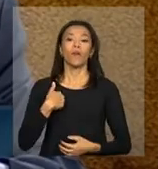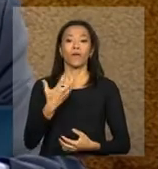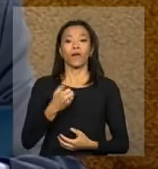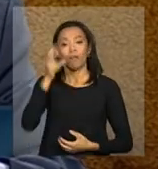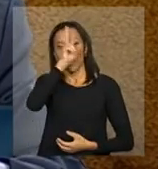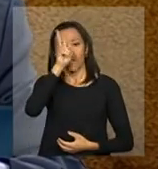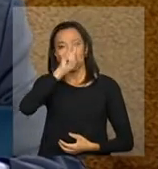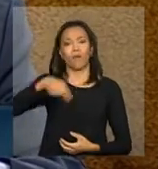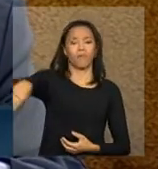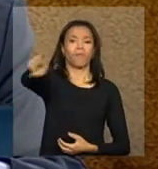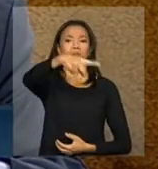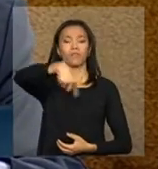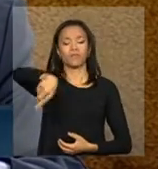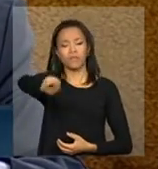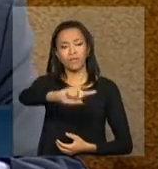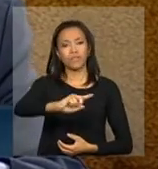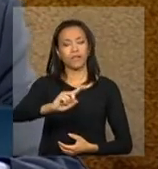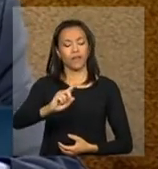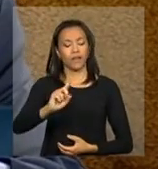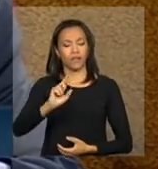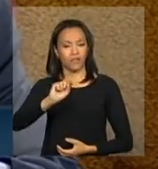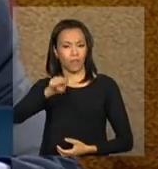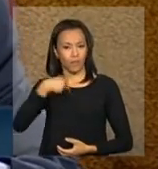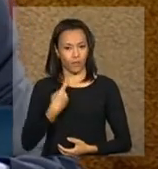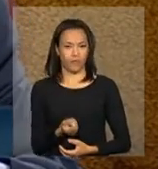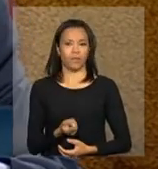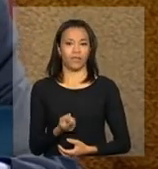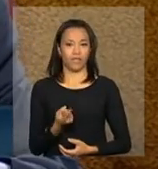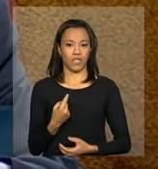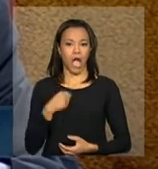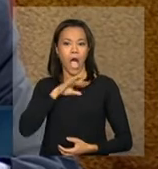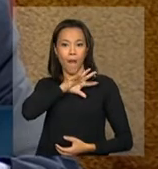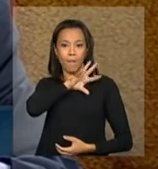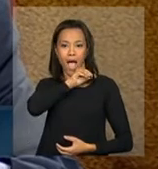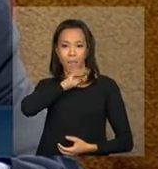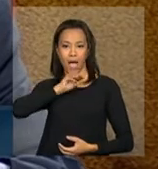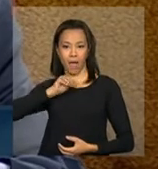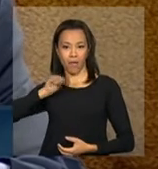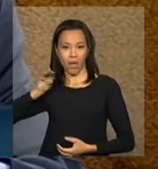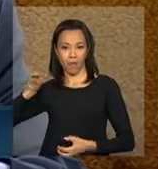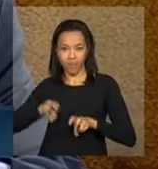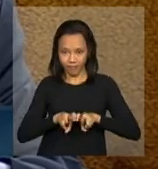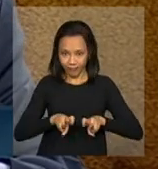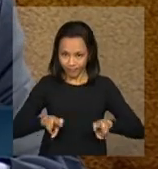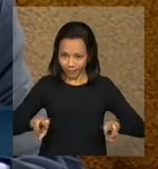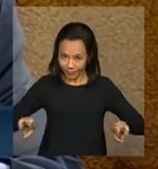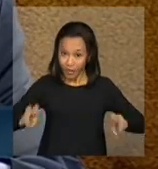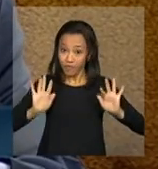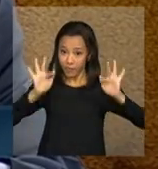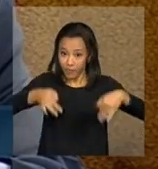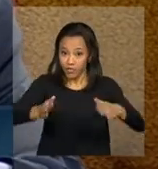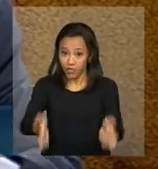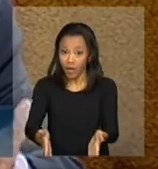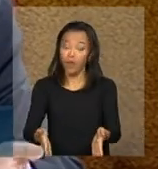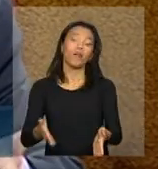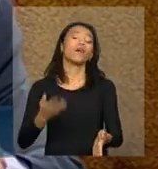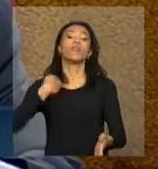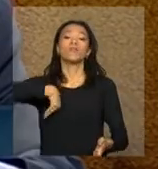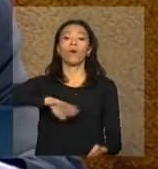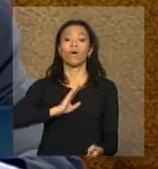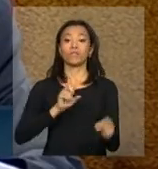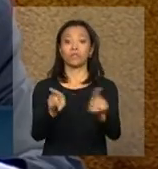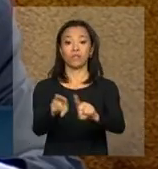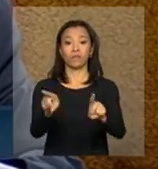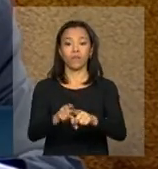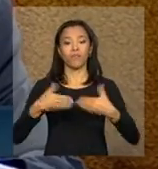para vocês que, assim que a gente terminar aqui as falas dessa mesa, desse bloco, a gente vai